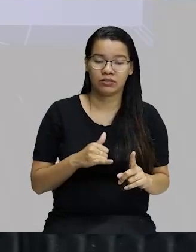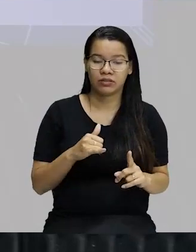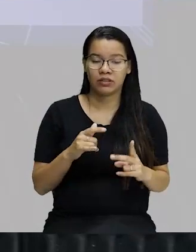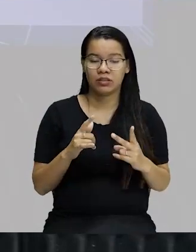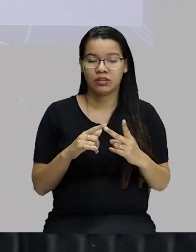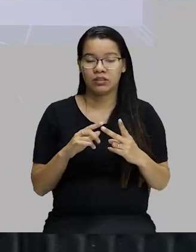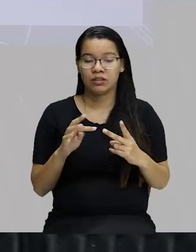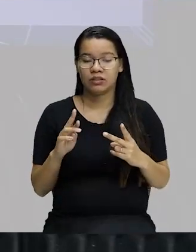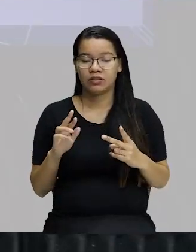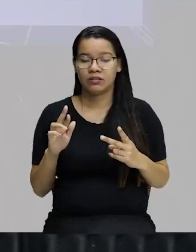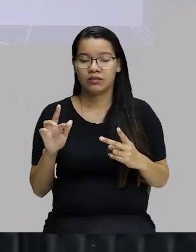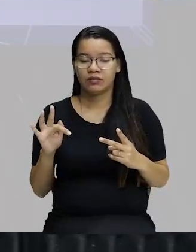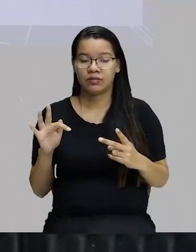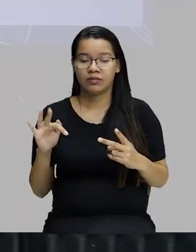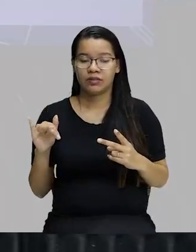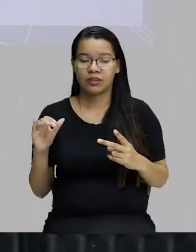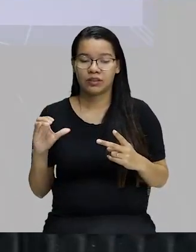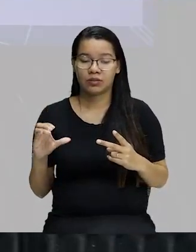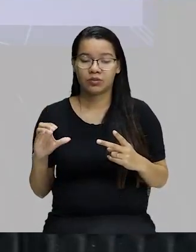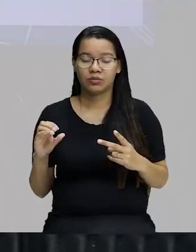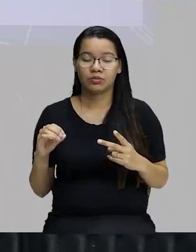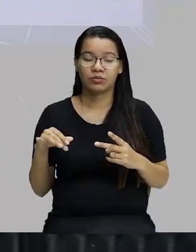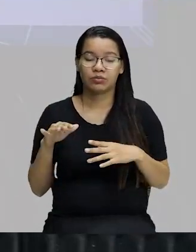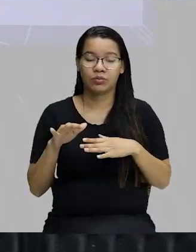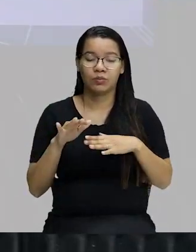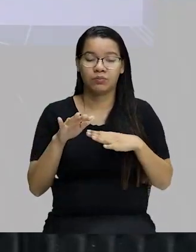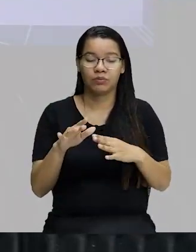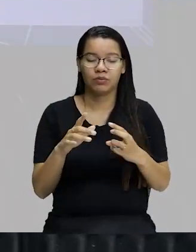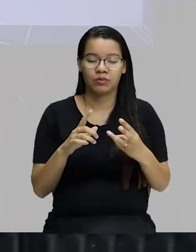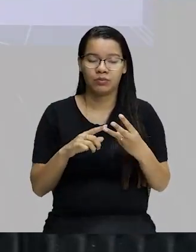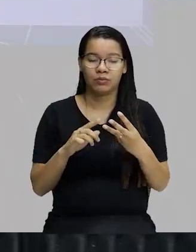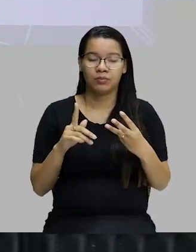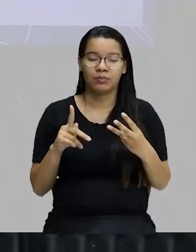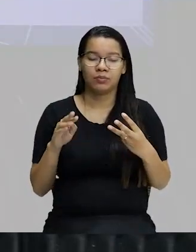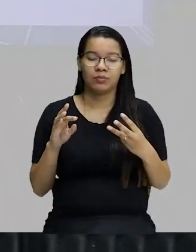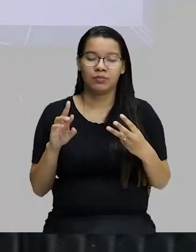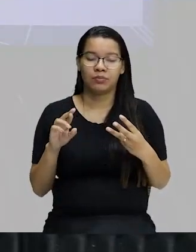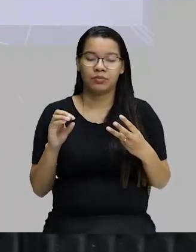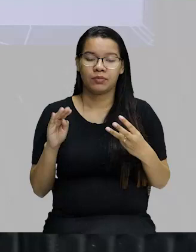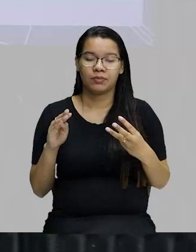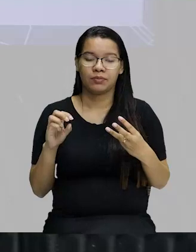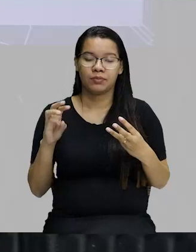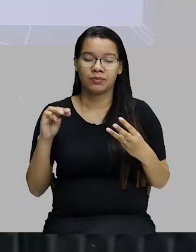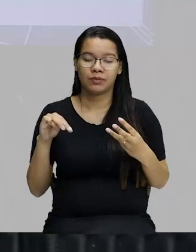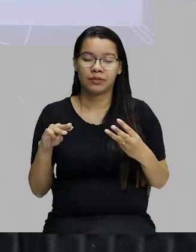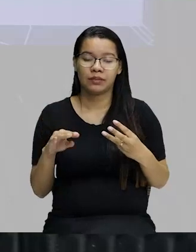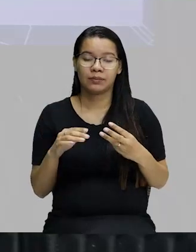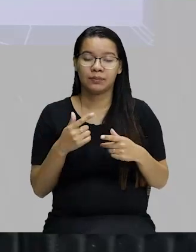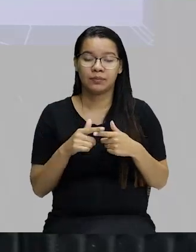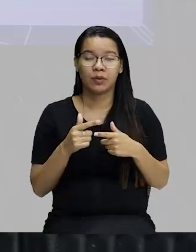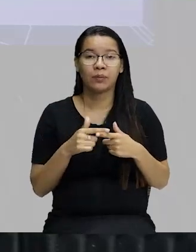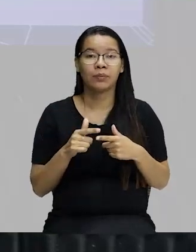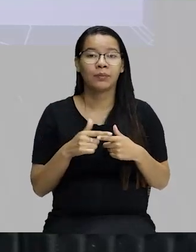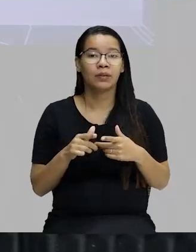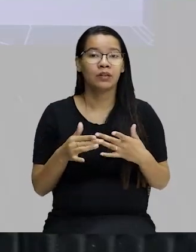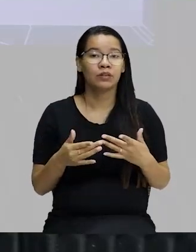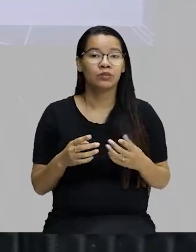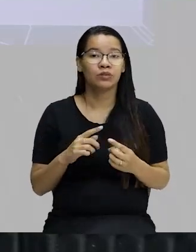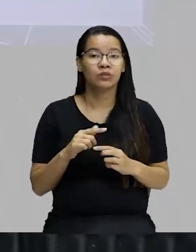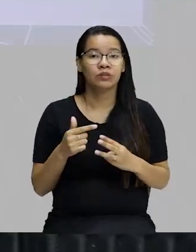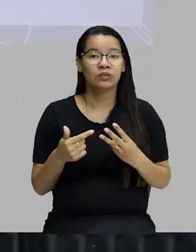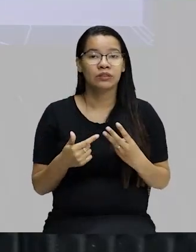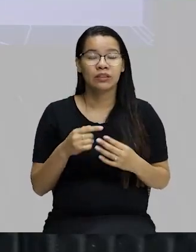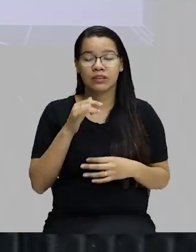tráfico ou tráfego. E problem, problema. Nesses 3 exemplos, eu tenho a